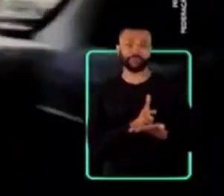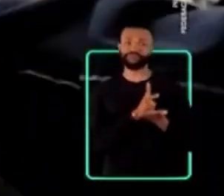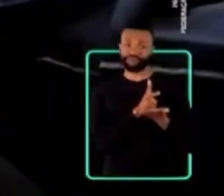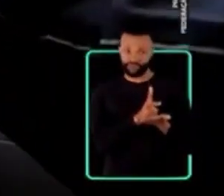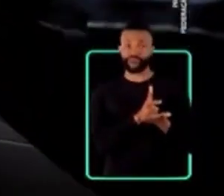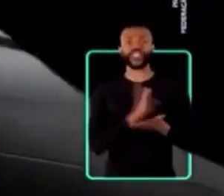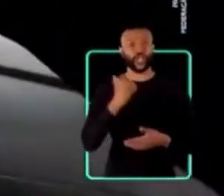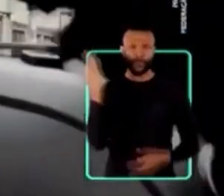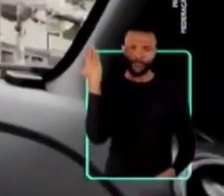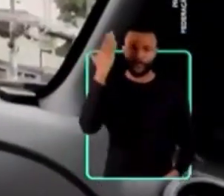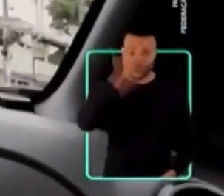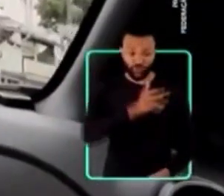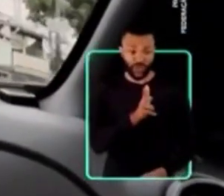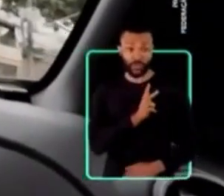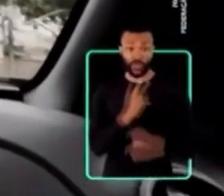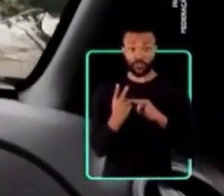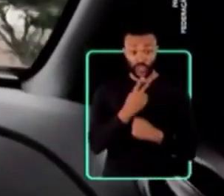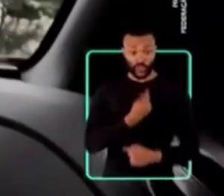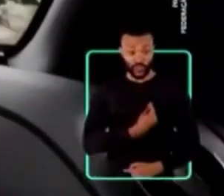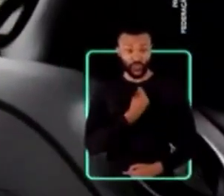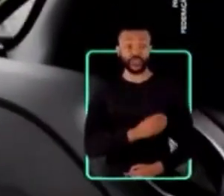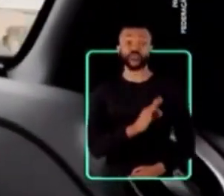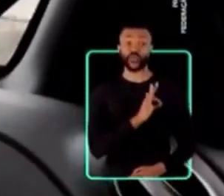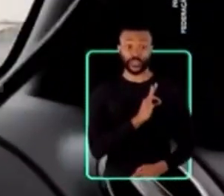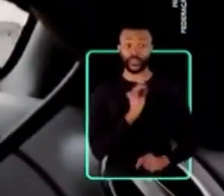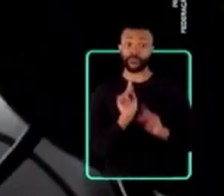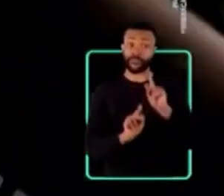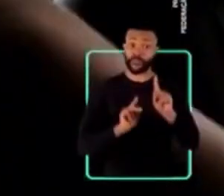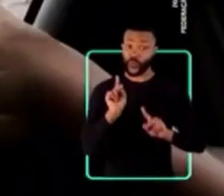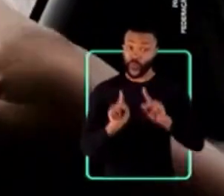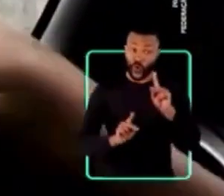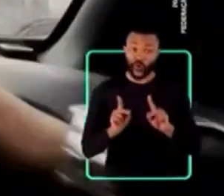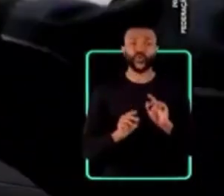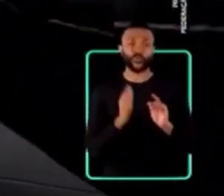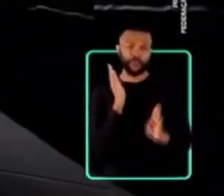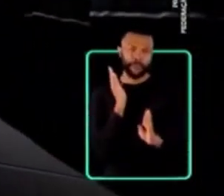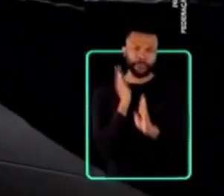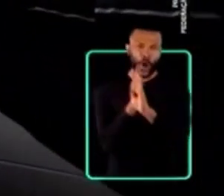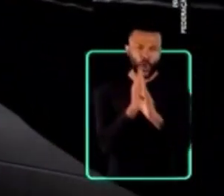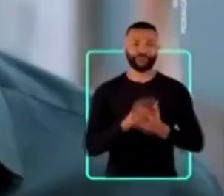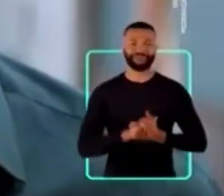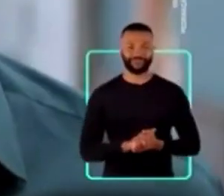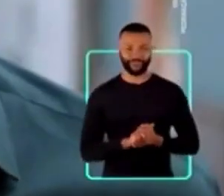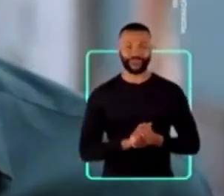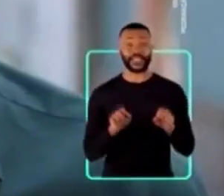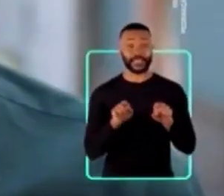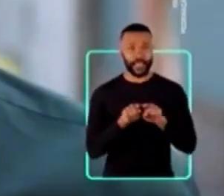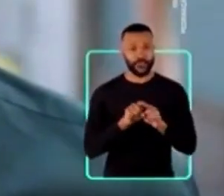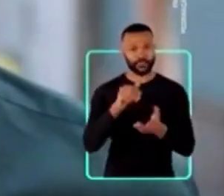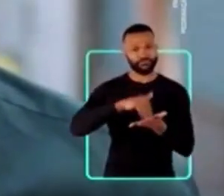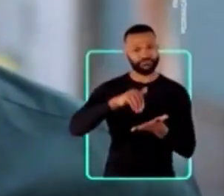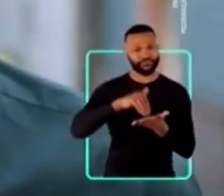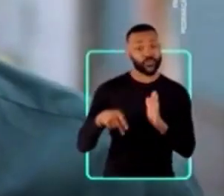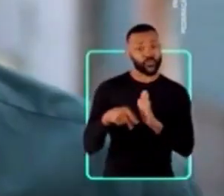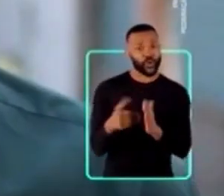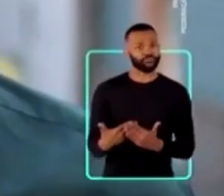uniformes. Está comprovado, elas protegem a vida do policial, da população e aumentam o número de flagrantes. Vou chamar para a mesa do